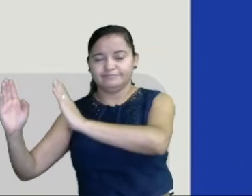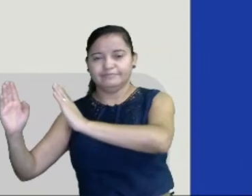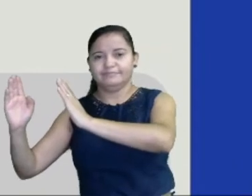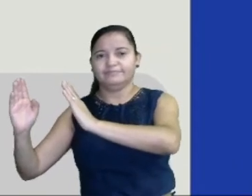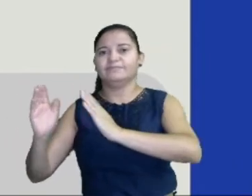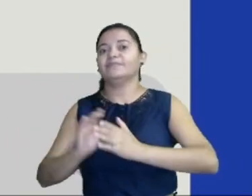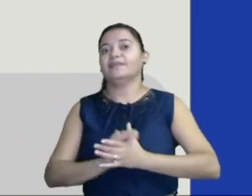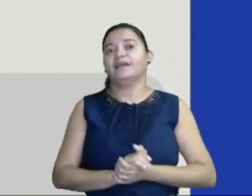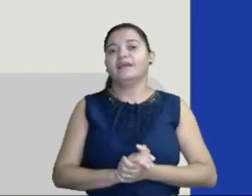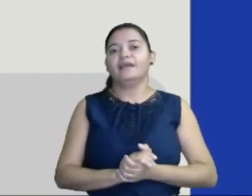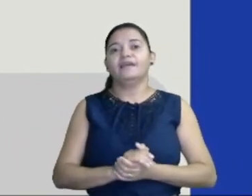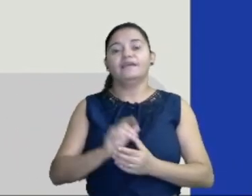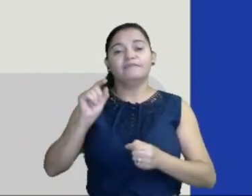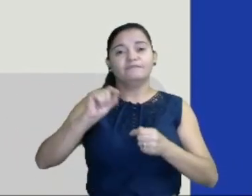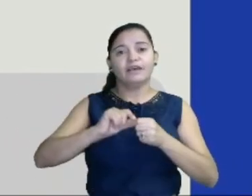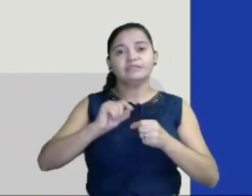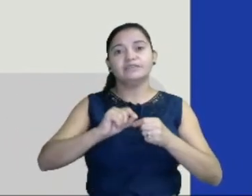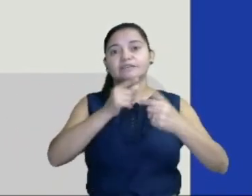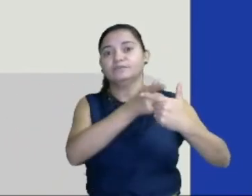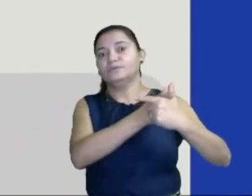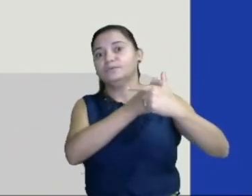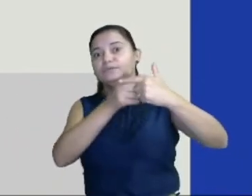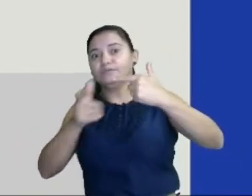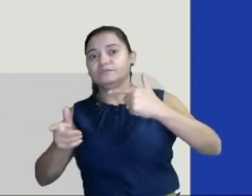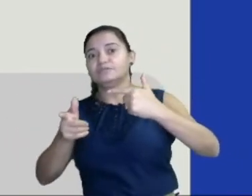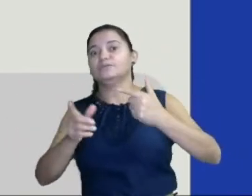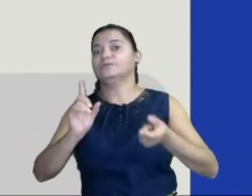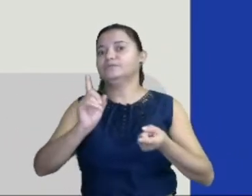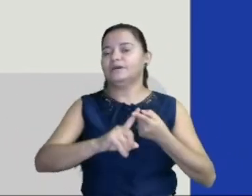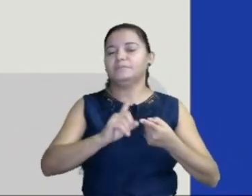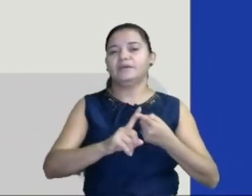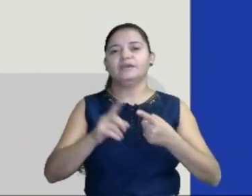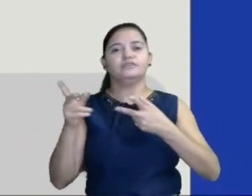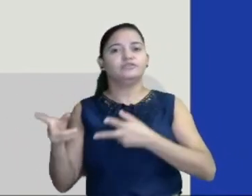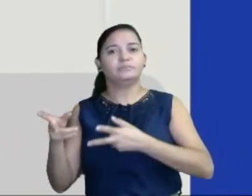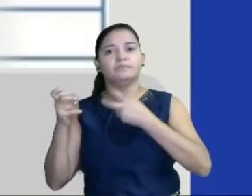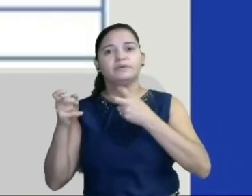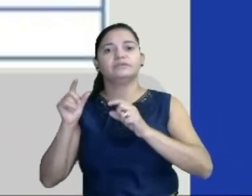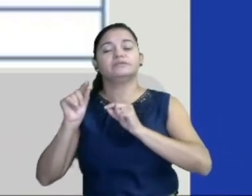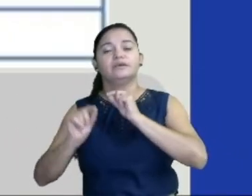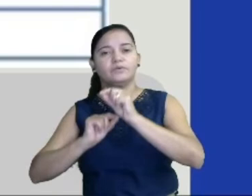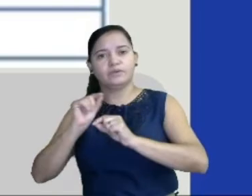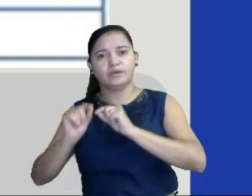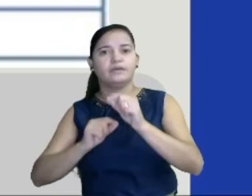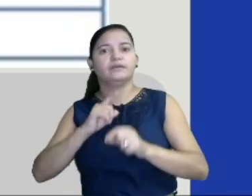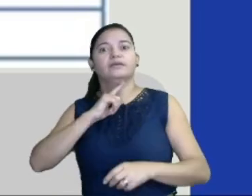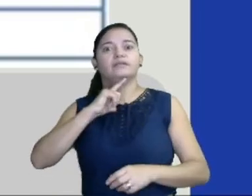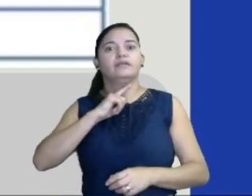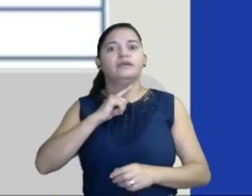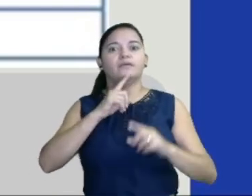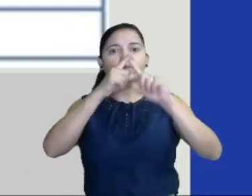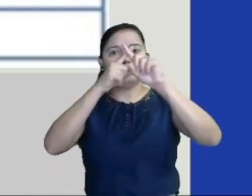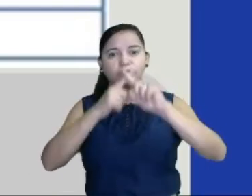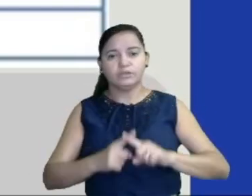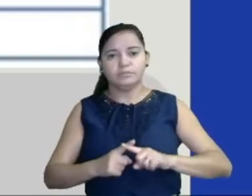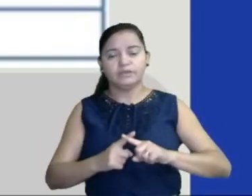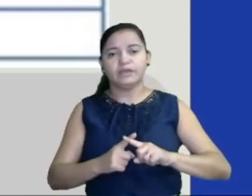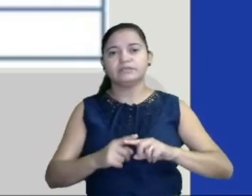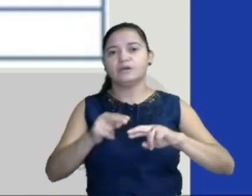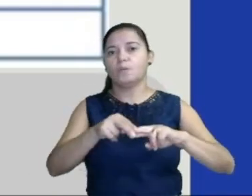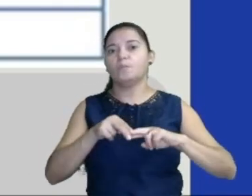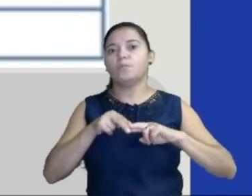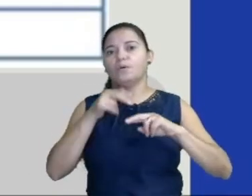uma linha para outra e dos divisores de uma linha para outra a gente percebe o que que alma multiplicação tá